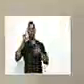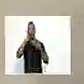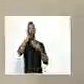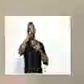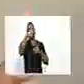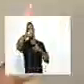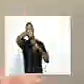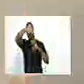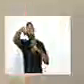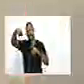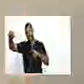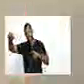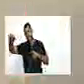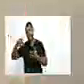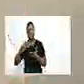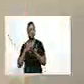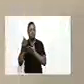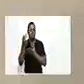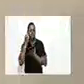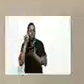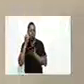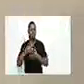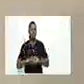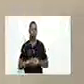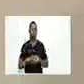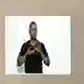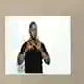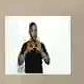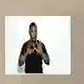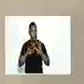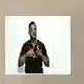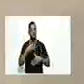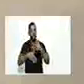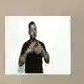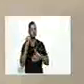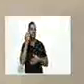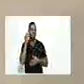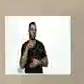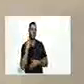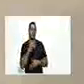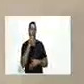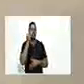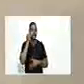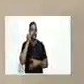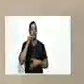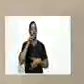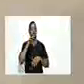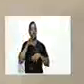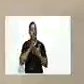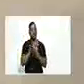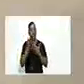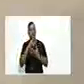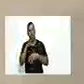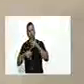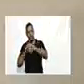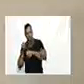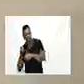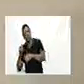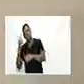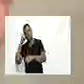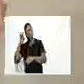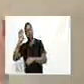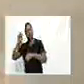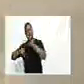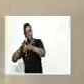piloto desse novo novo projeto mas a tendência Nossa é fazer coleta alternada dia